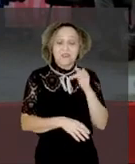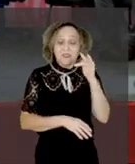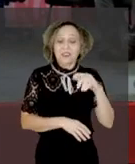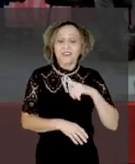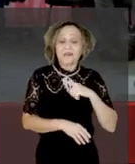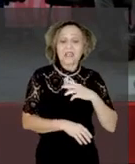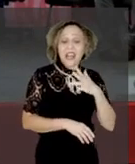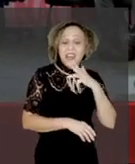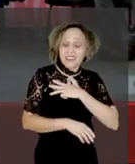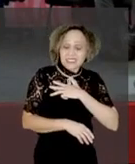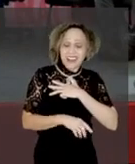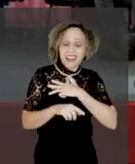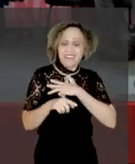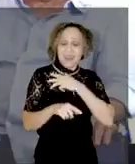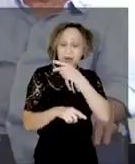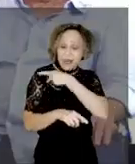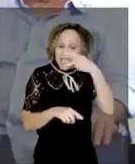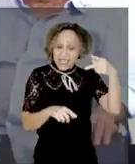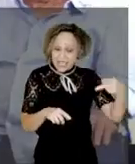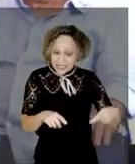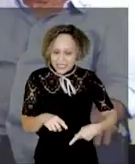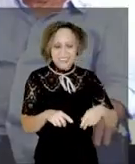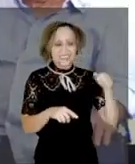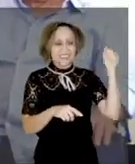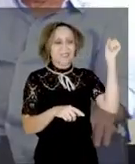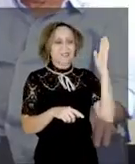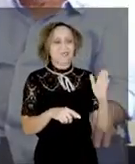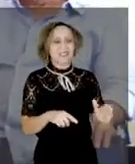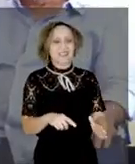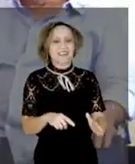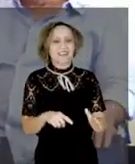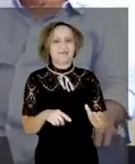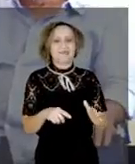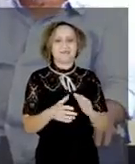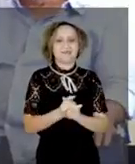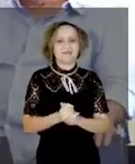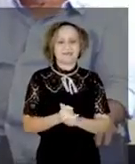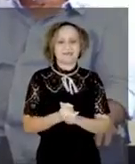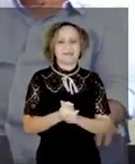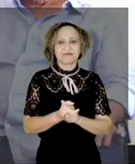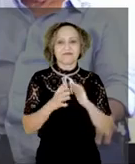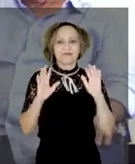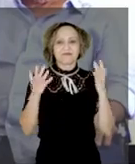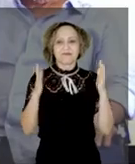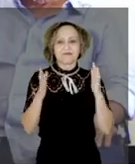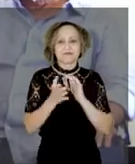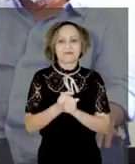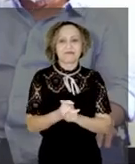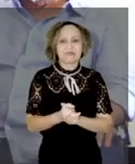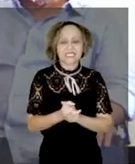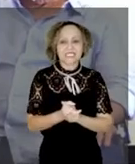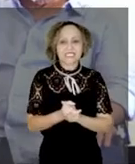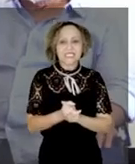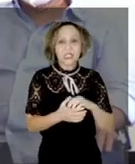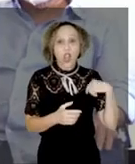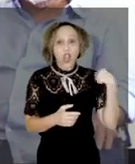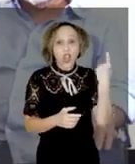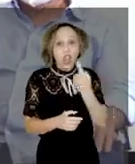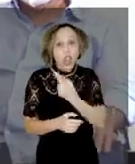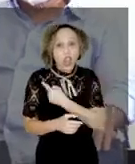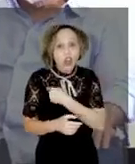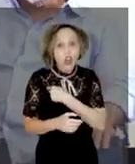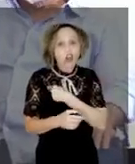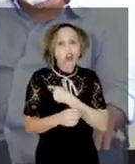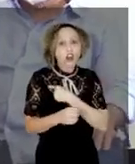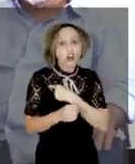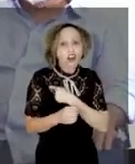luta pela terra, a luta das águas, a luta dos rios, a luta dos animais, a luta das pessoas